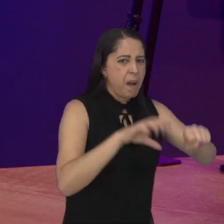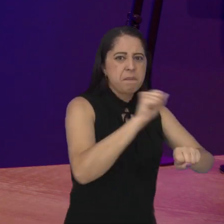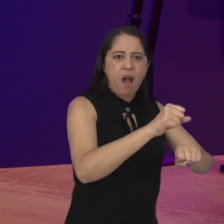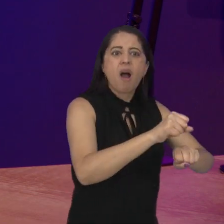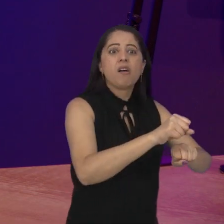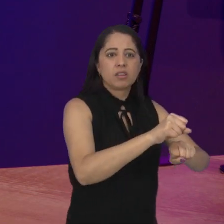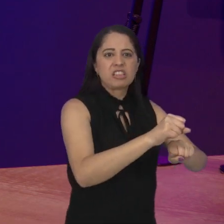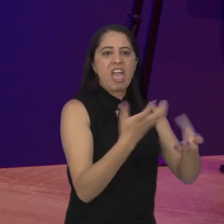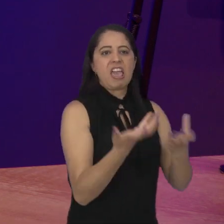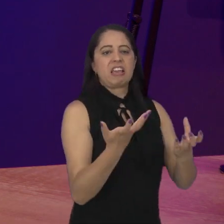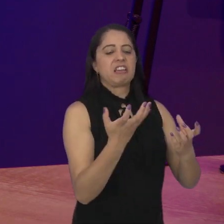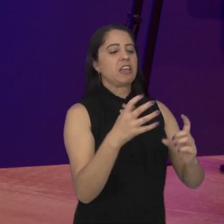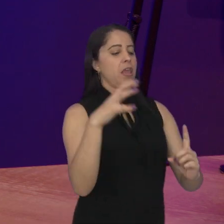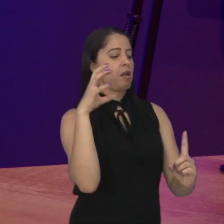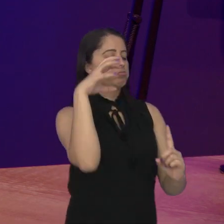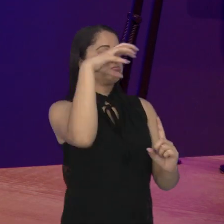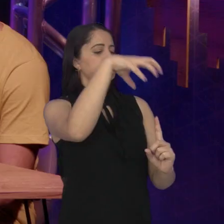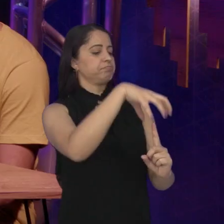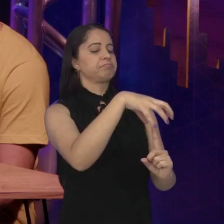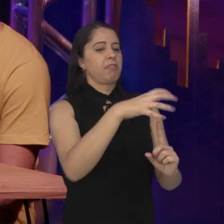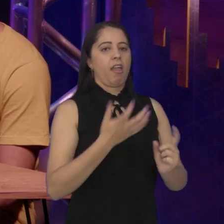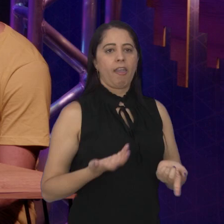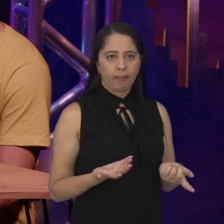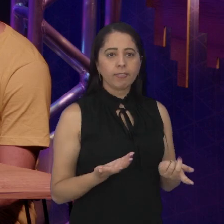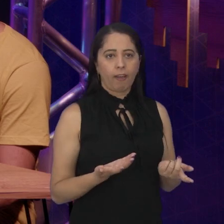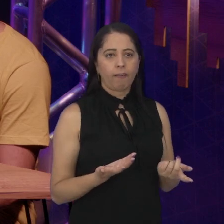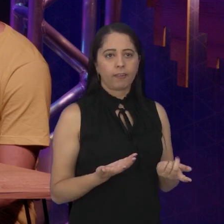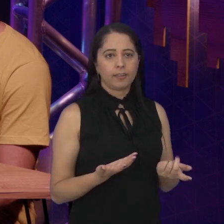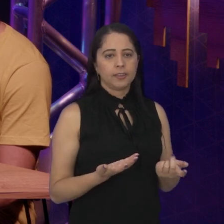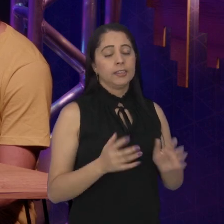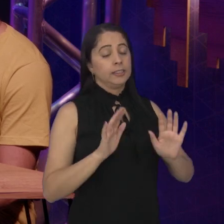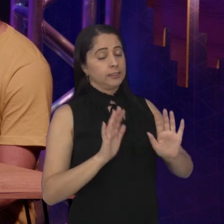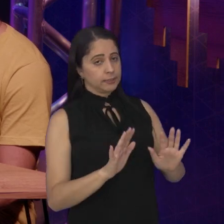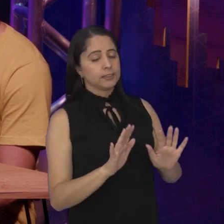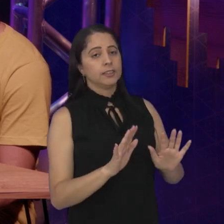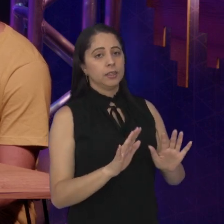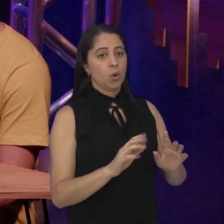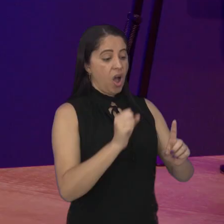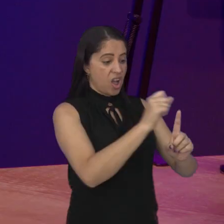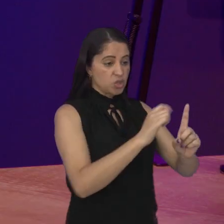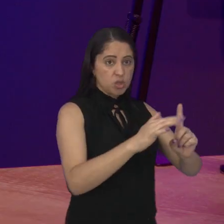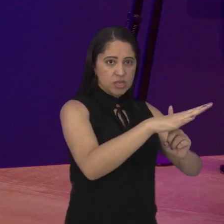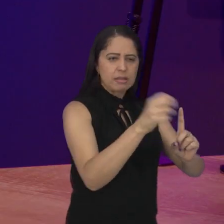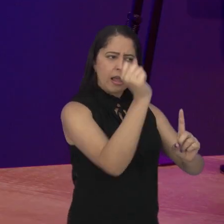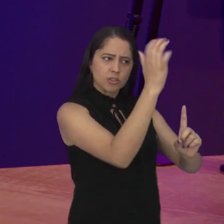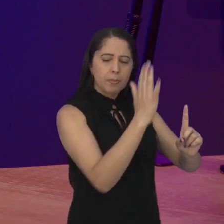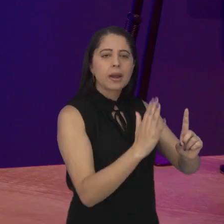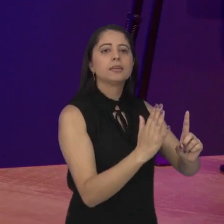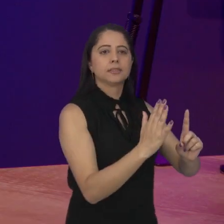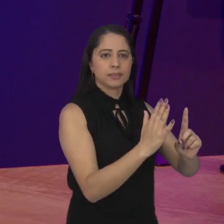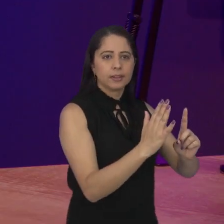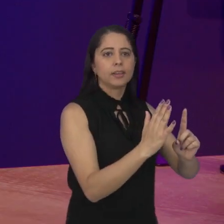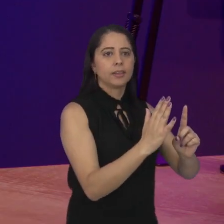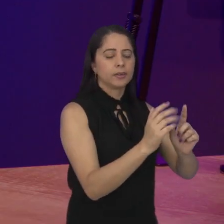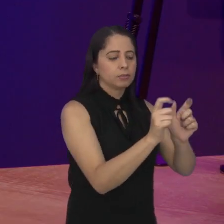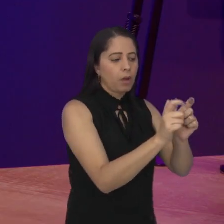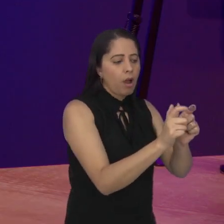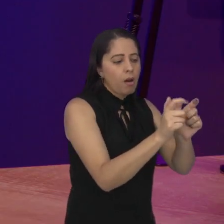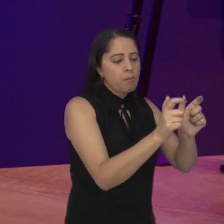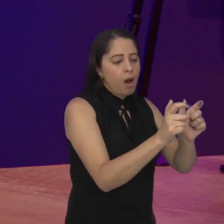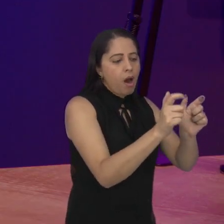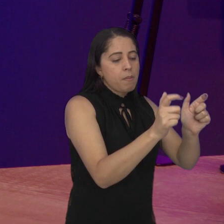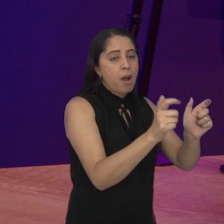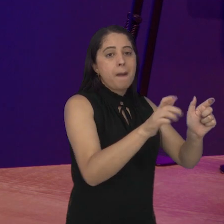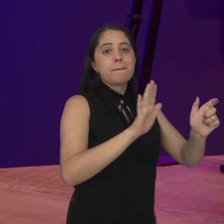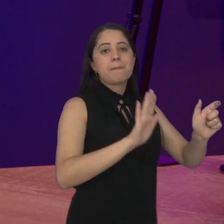né, no caso, reinar o Brasil. E a gente cresceu nessa sociedade que precisou, né, então